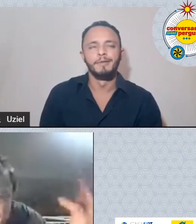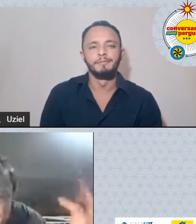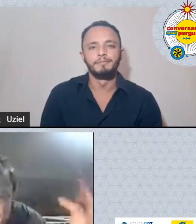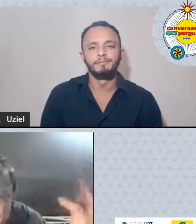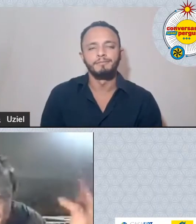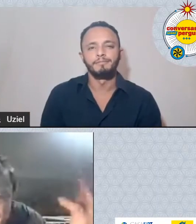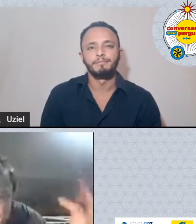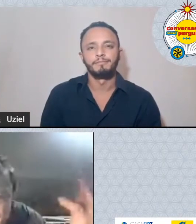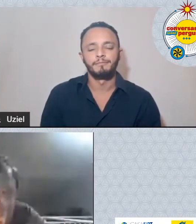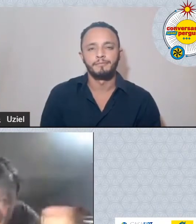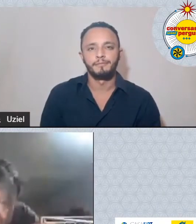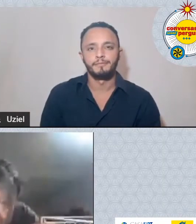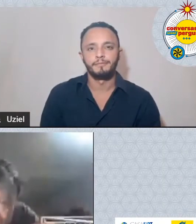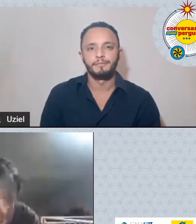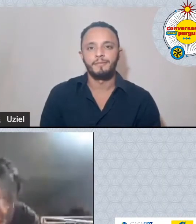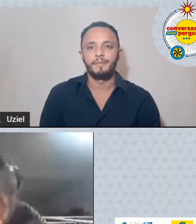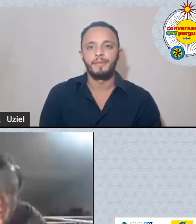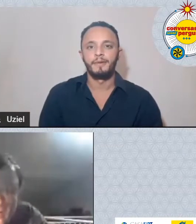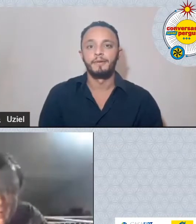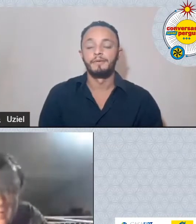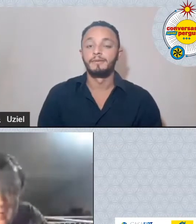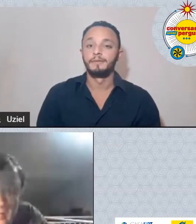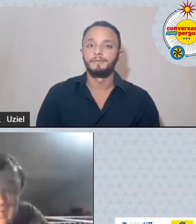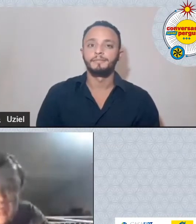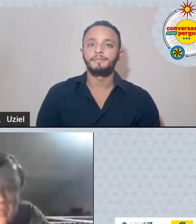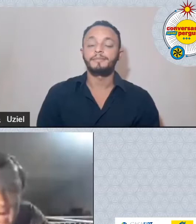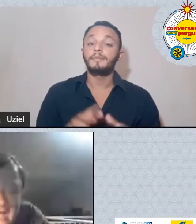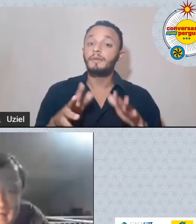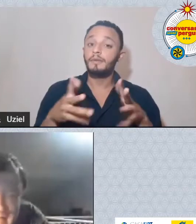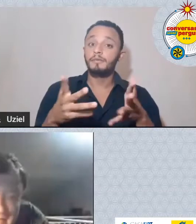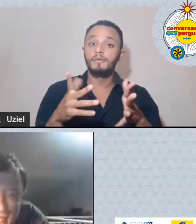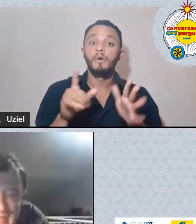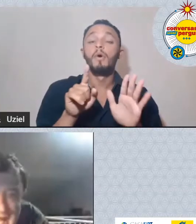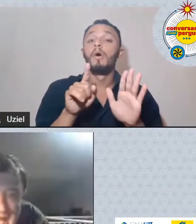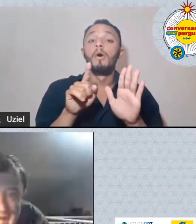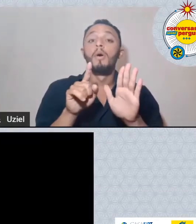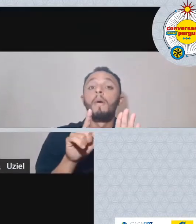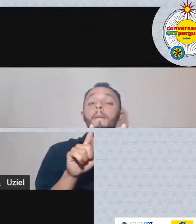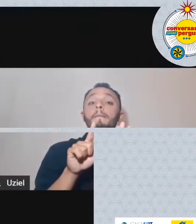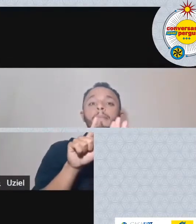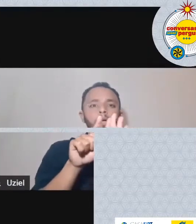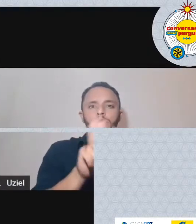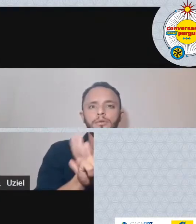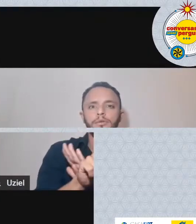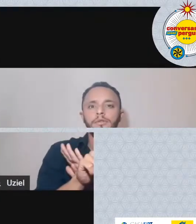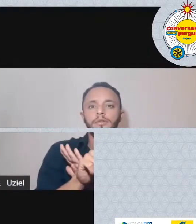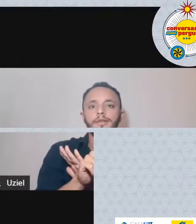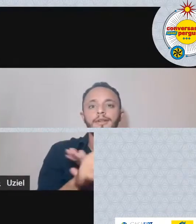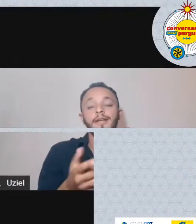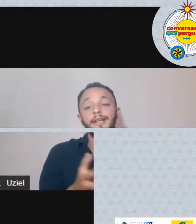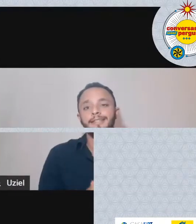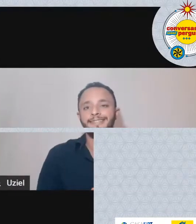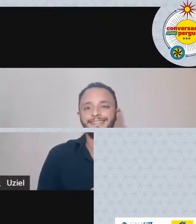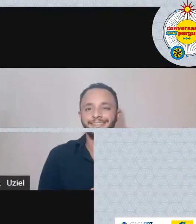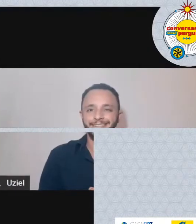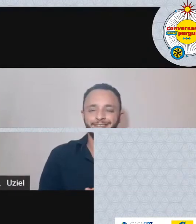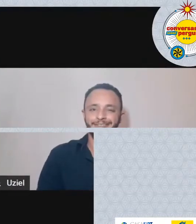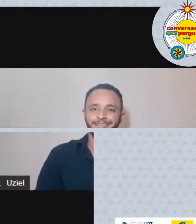Quando a gente pergunta, então, que história vai ser contada?